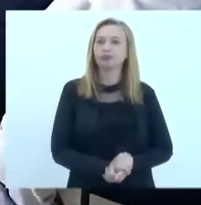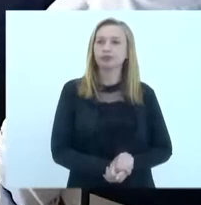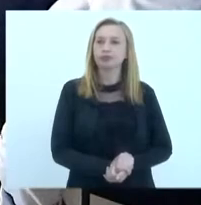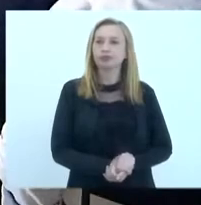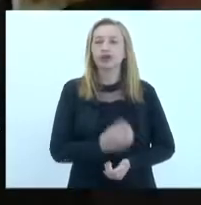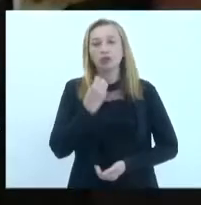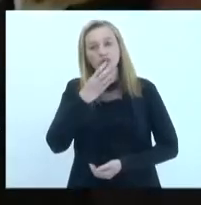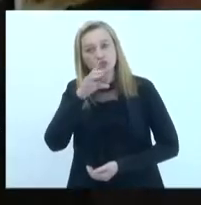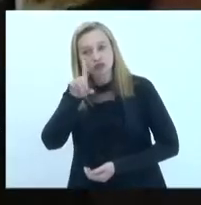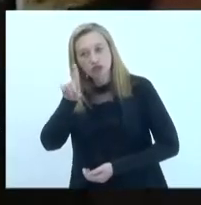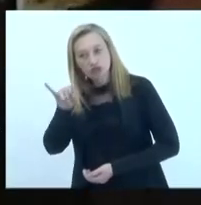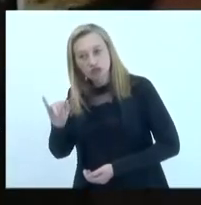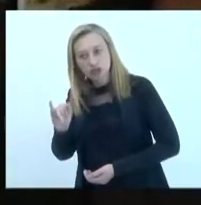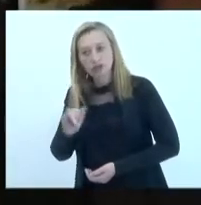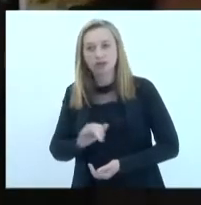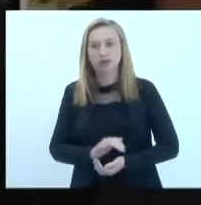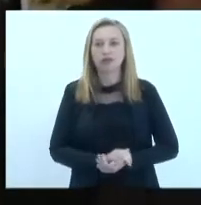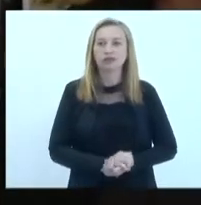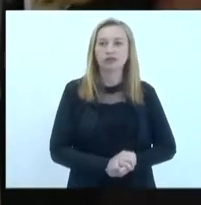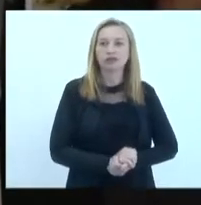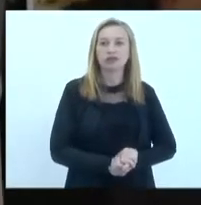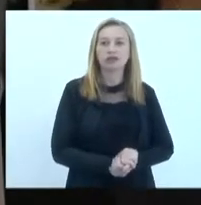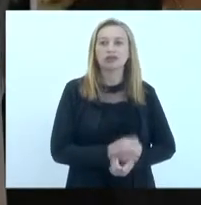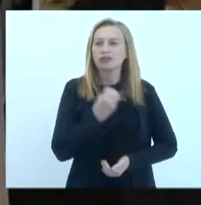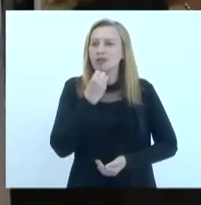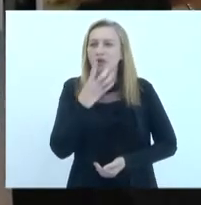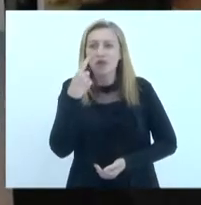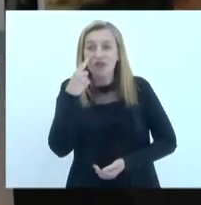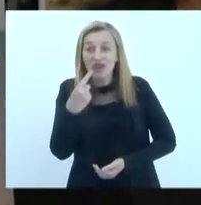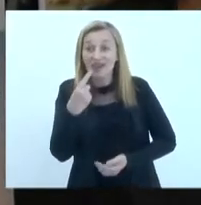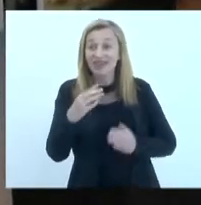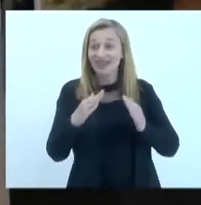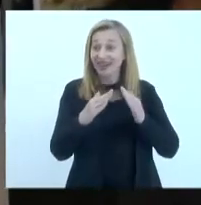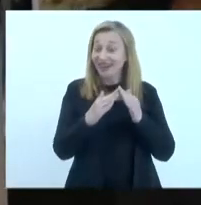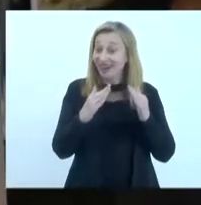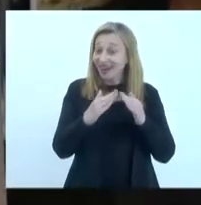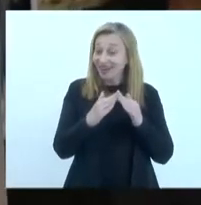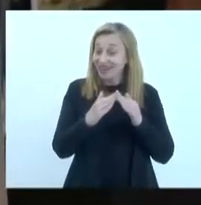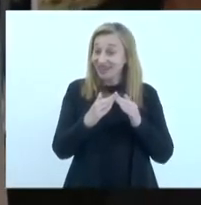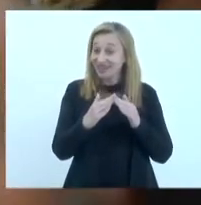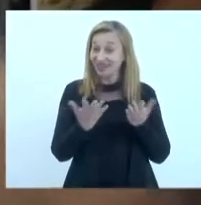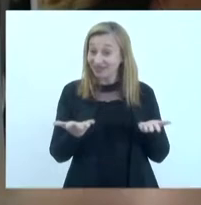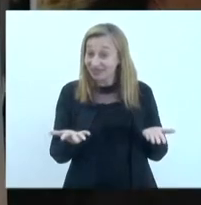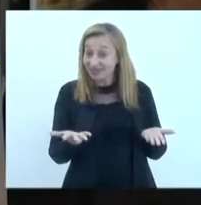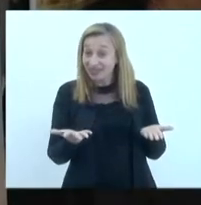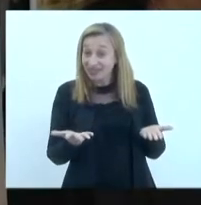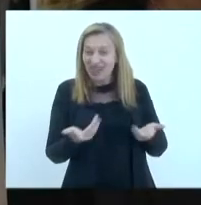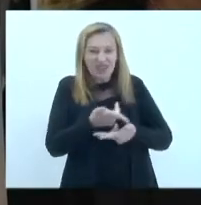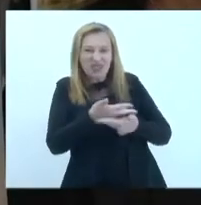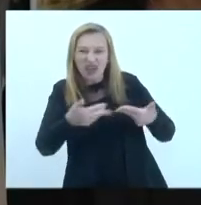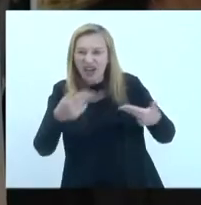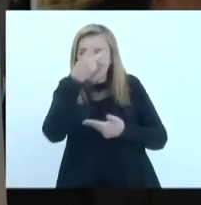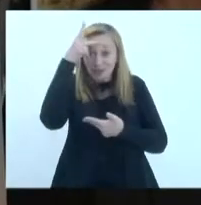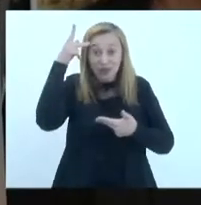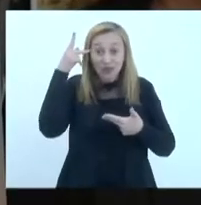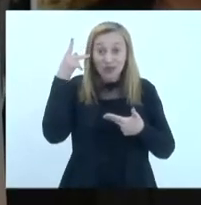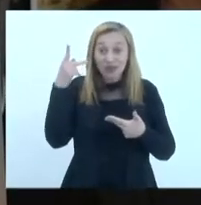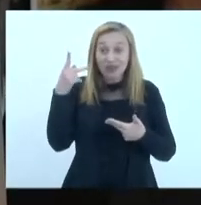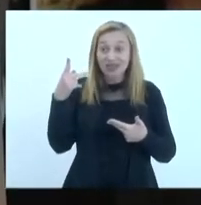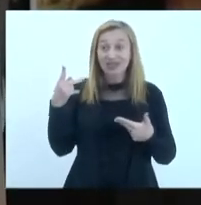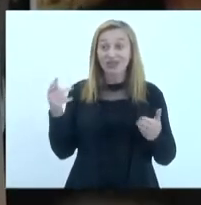Um bom dia. Como é bom ver essa casa, essa entidade, com tantas pessoas